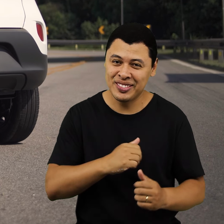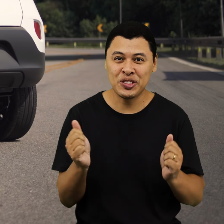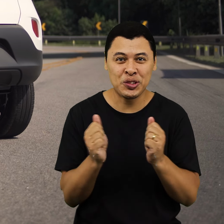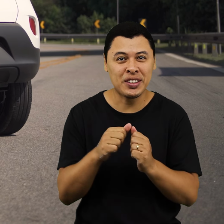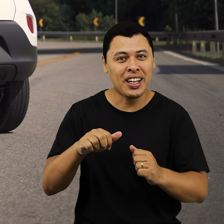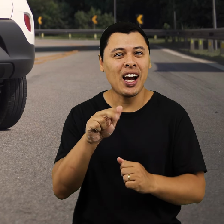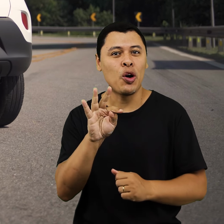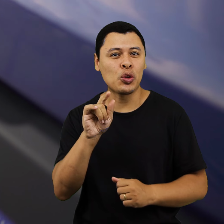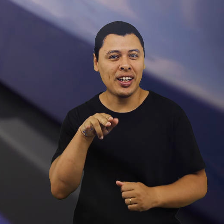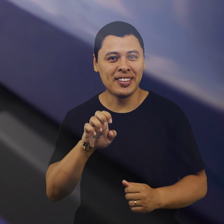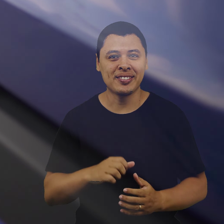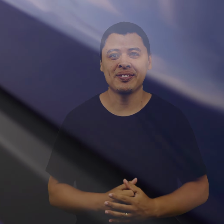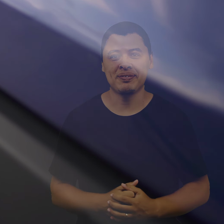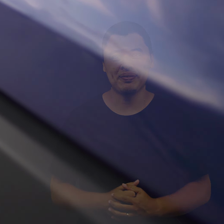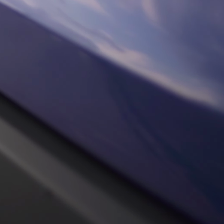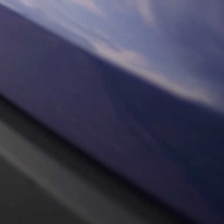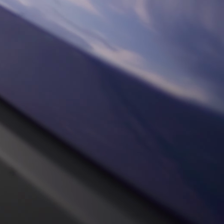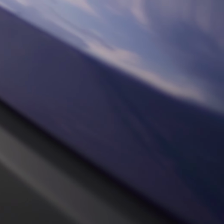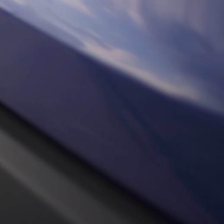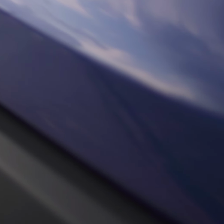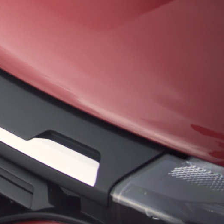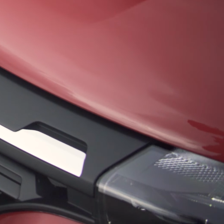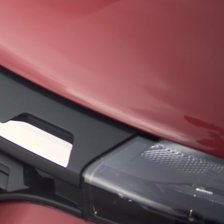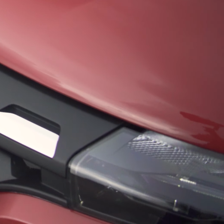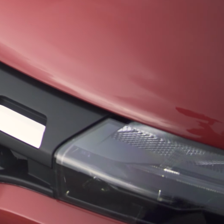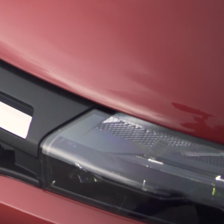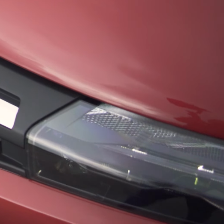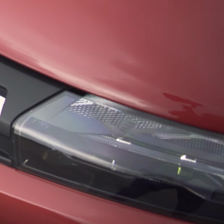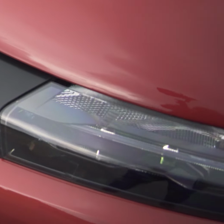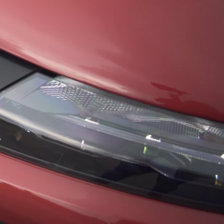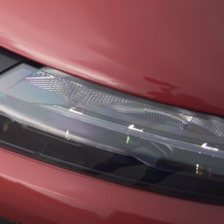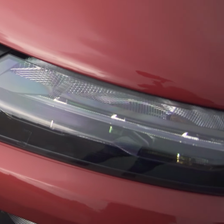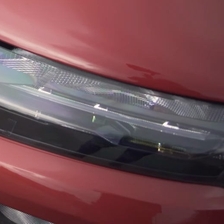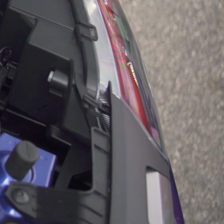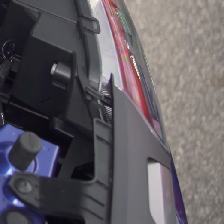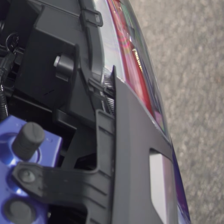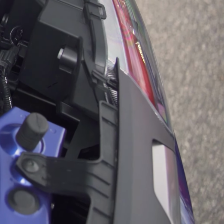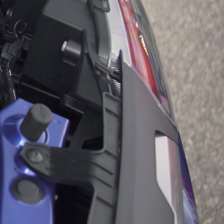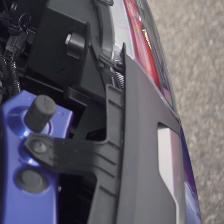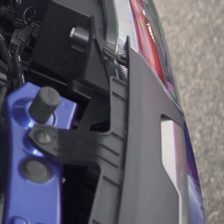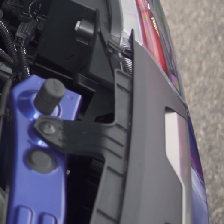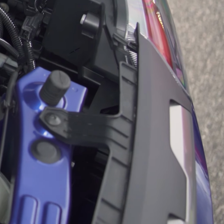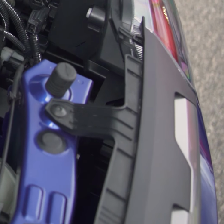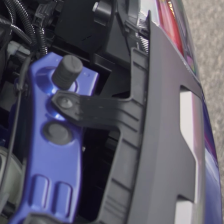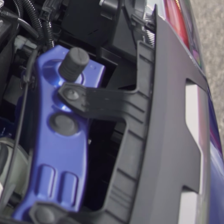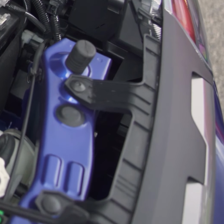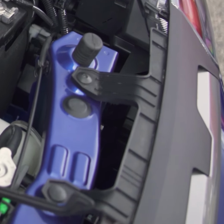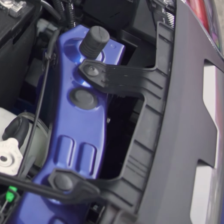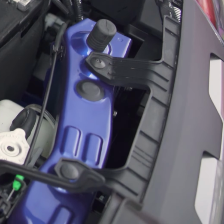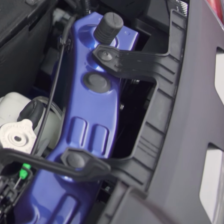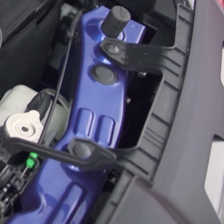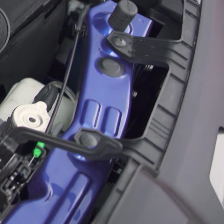de agora no Autoline. Juliano Barata, editor-chefe do Fletout Brasil, avalia o Renault Kwid